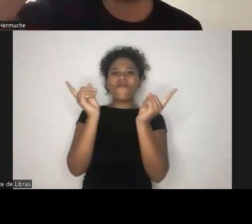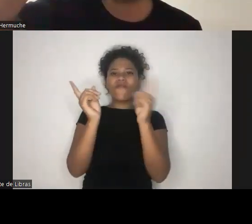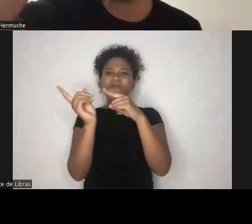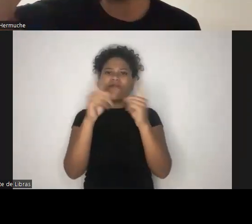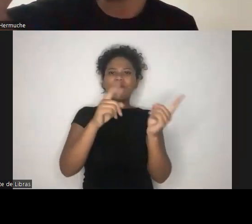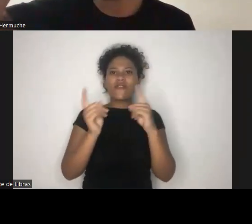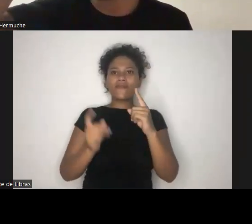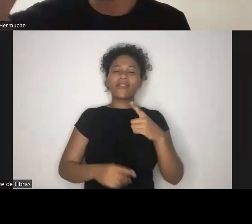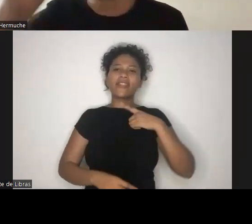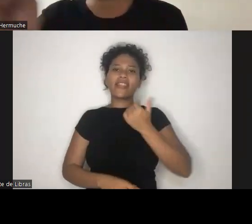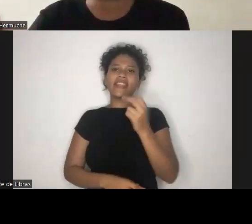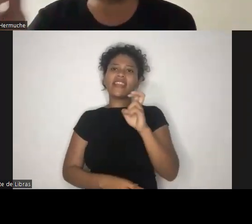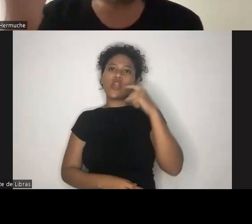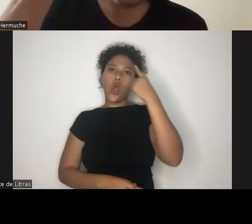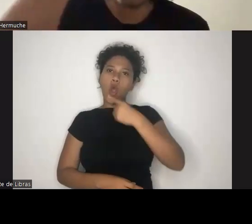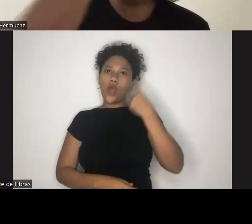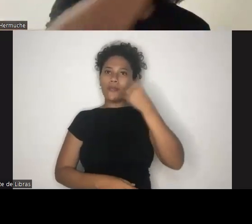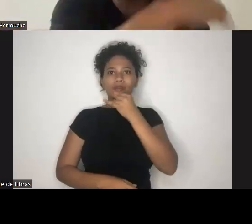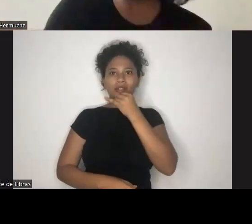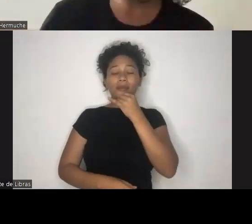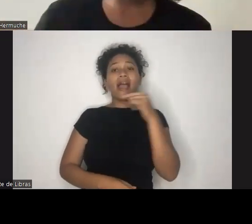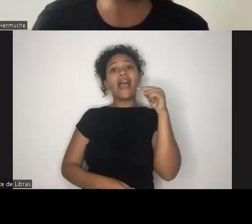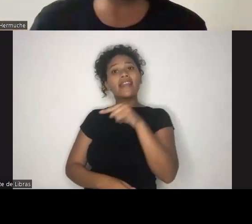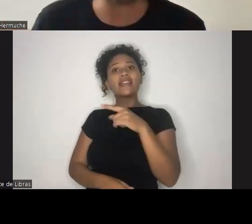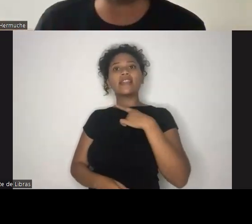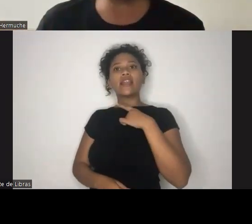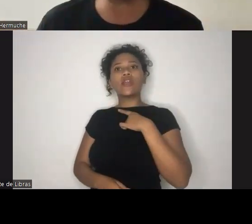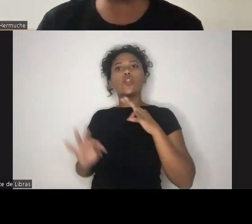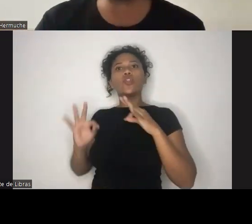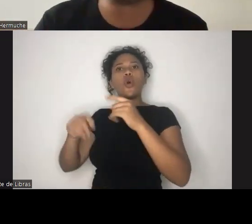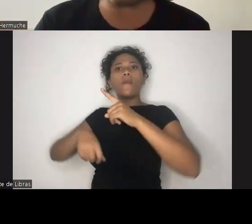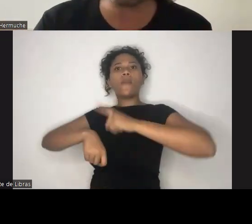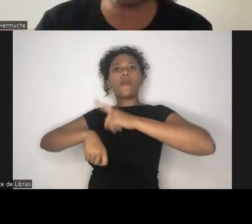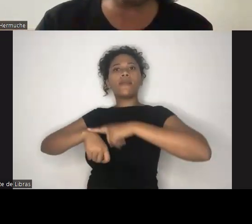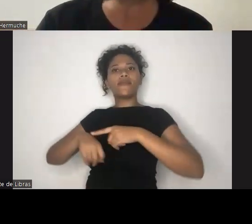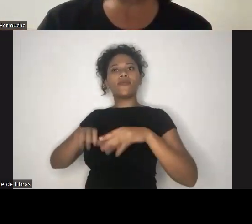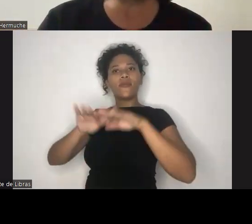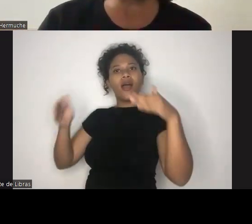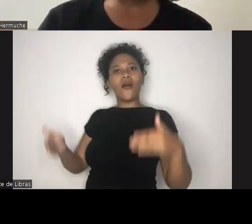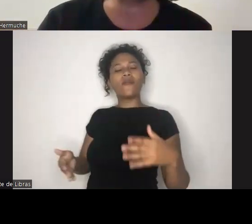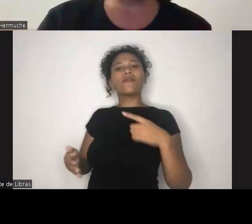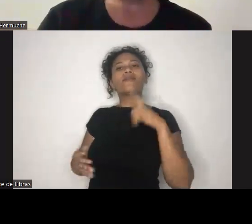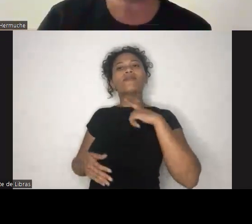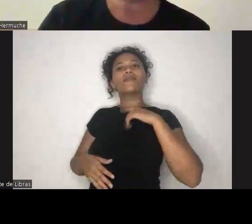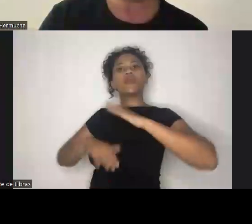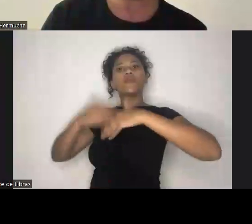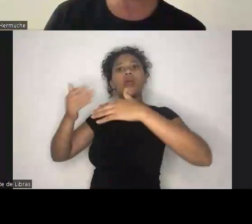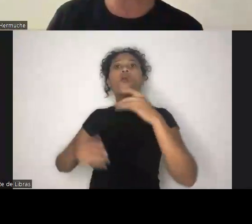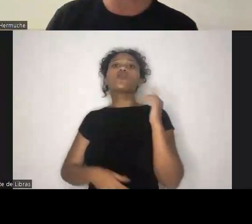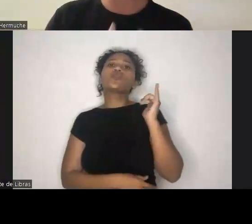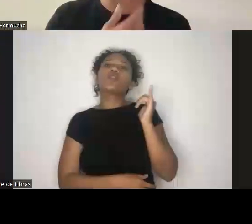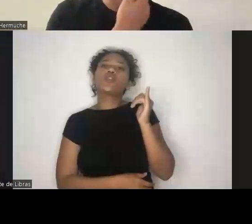15 horas e aqui eu desenho todos os momentos do Palco para construir o storytelli